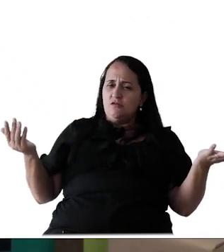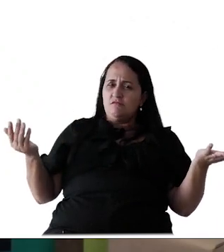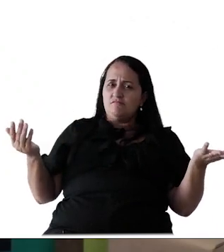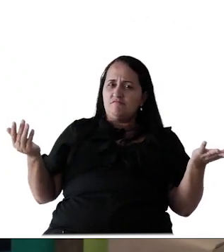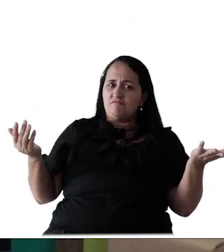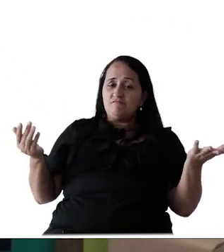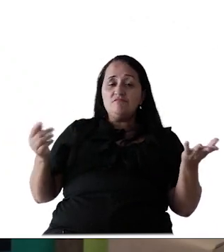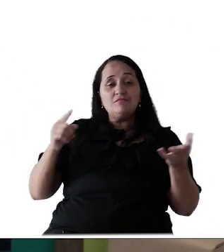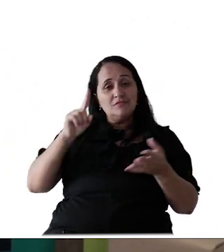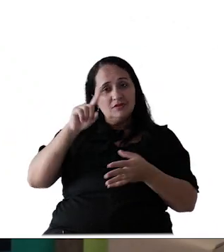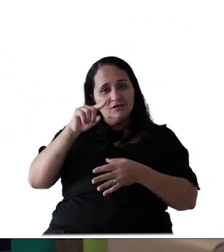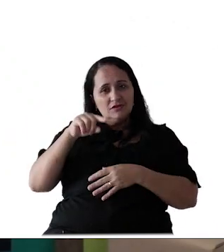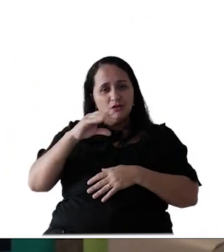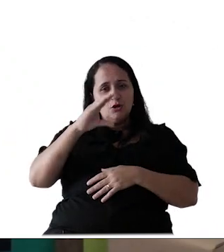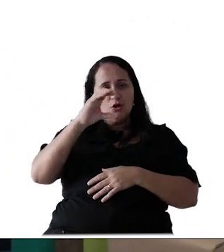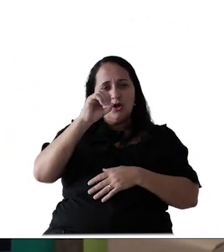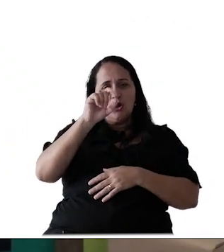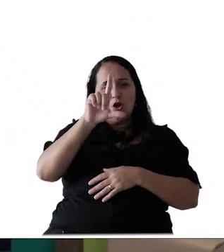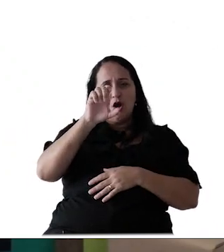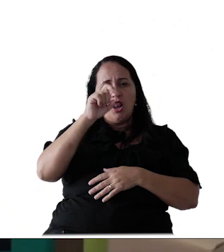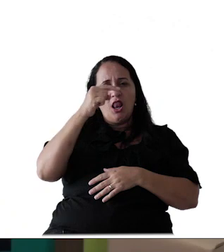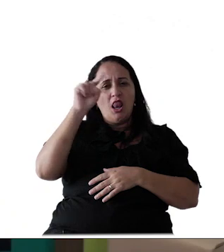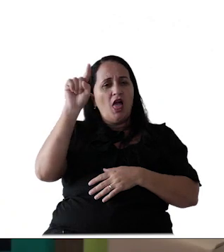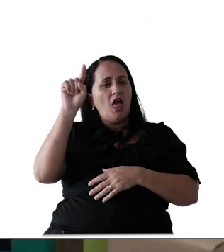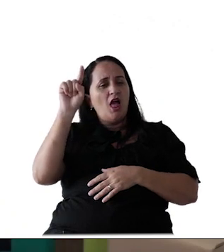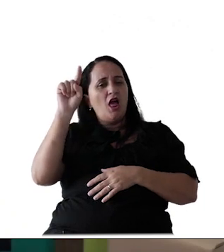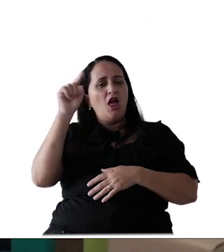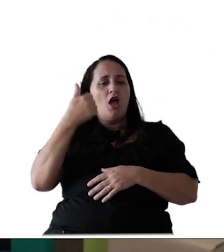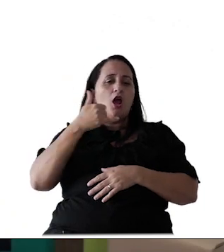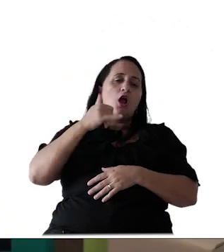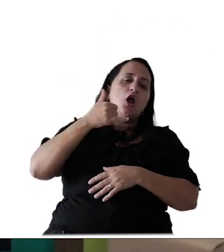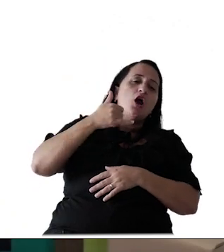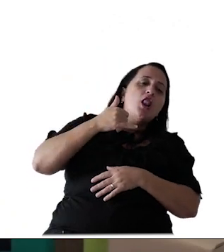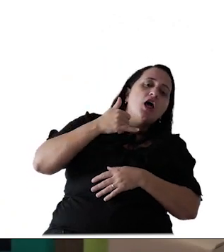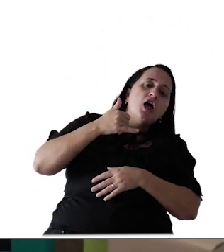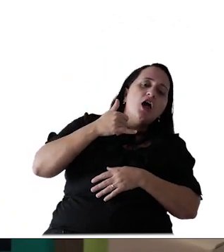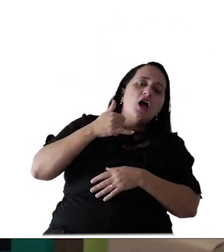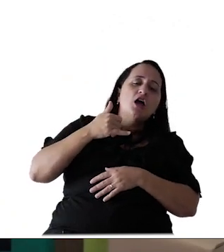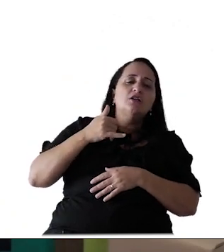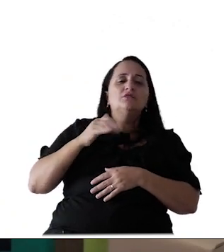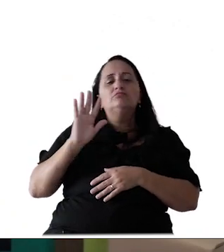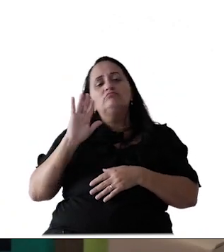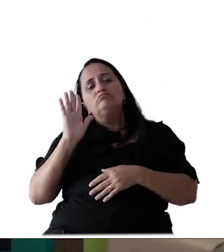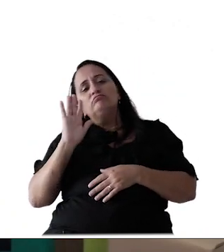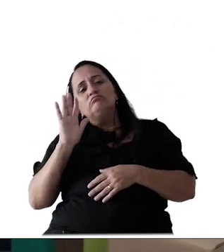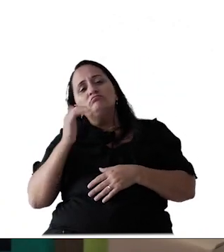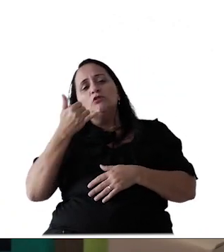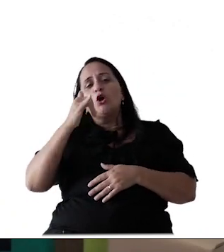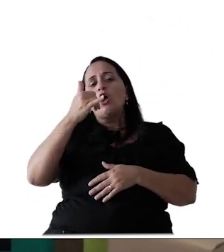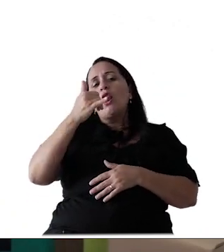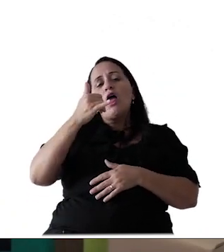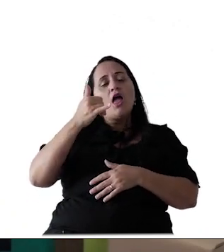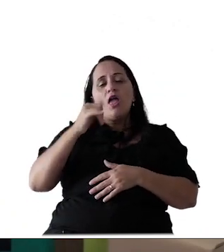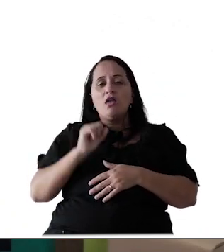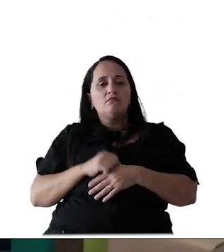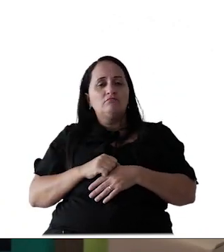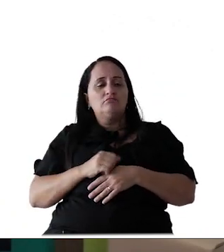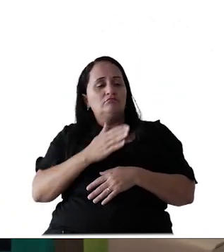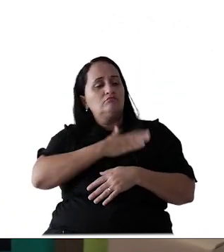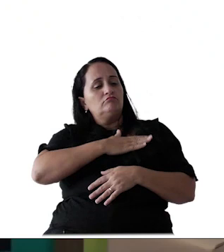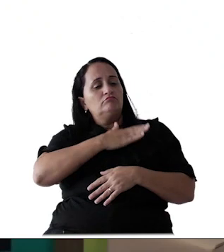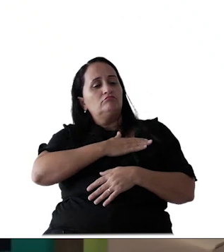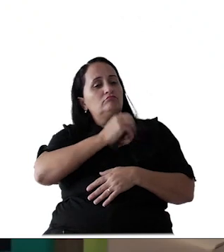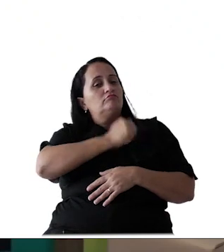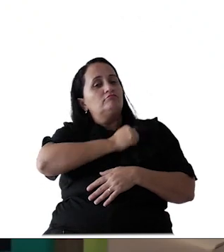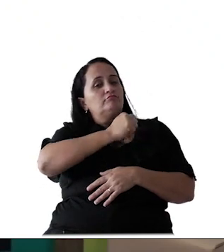é verdade? Colé. O que é colé? Não é verdade? É até uma saudação. Colé,